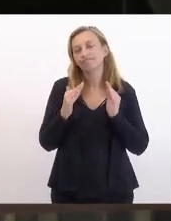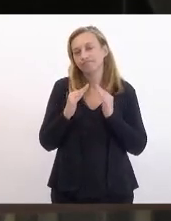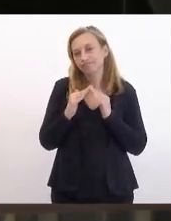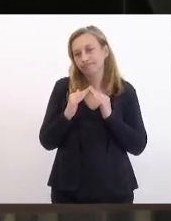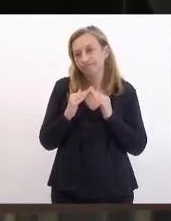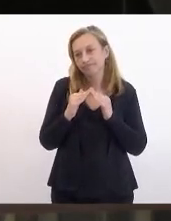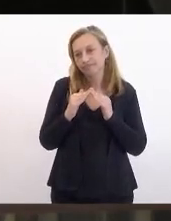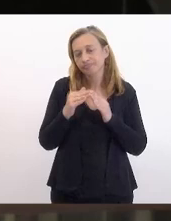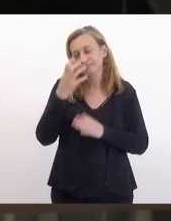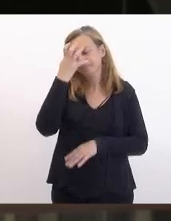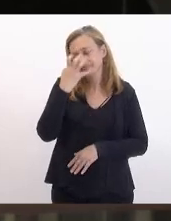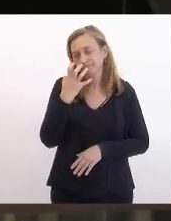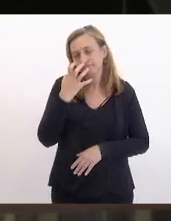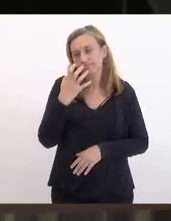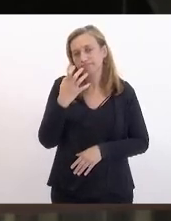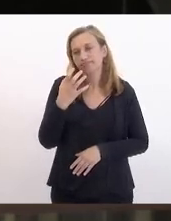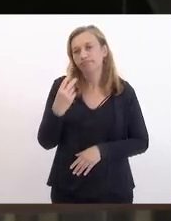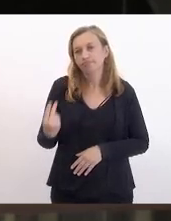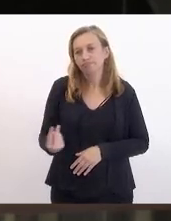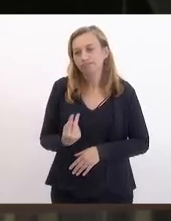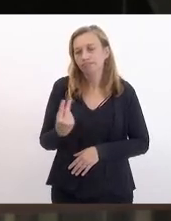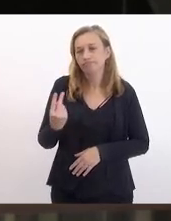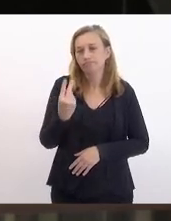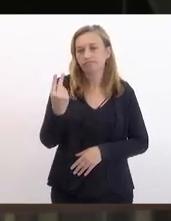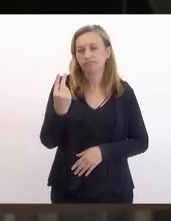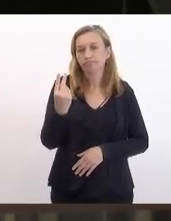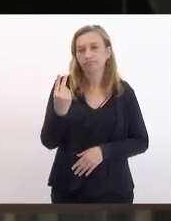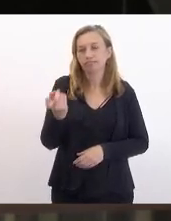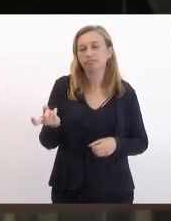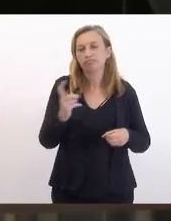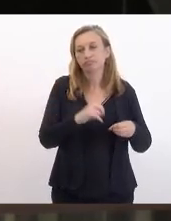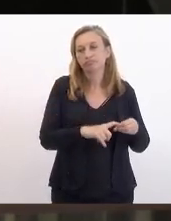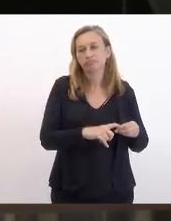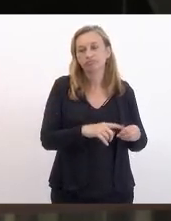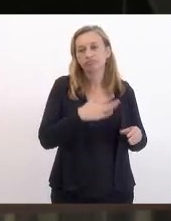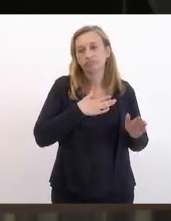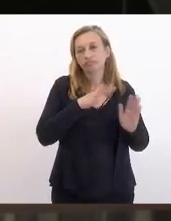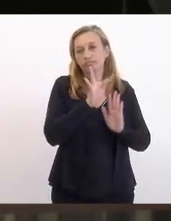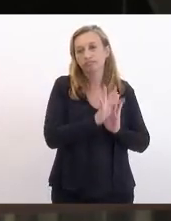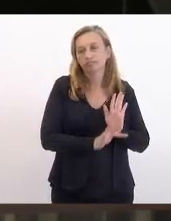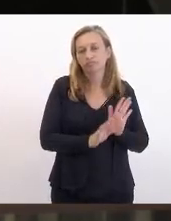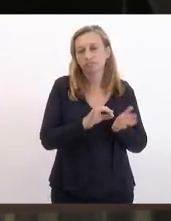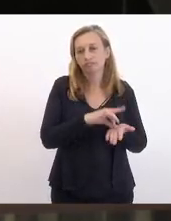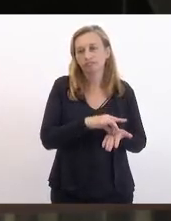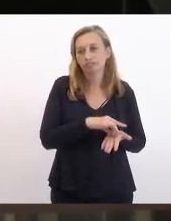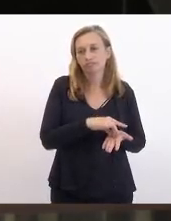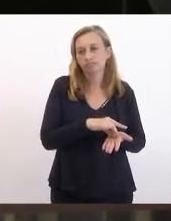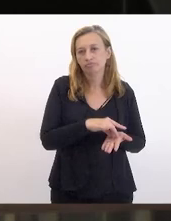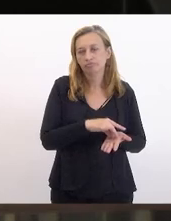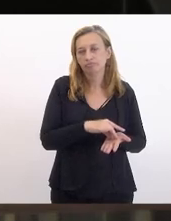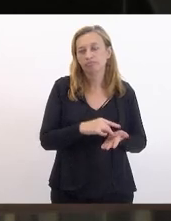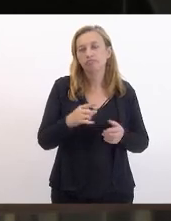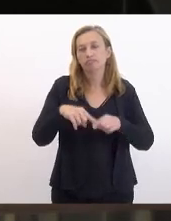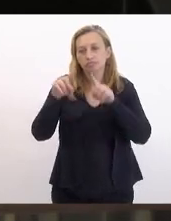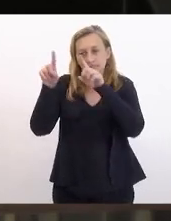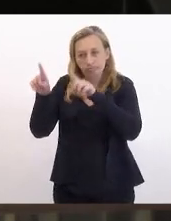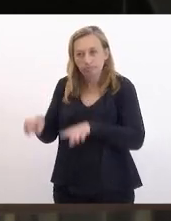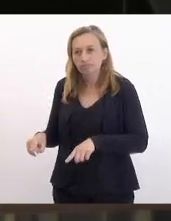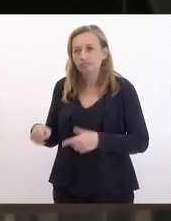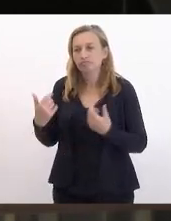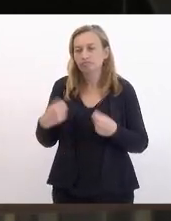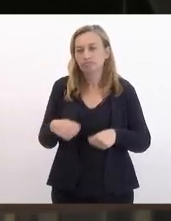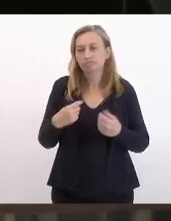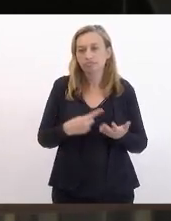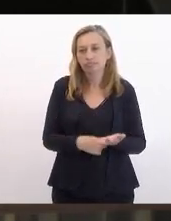casa séria honrada que volte o meu texto original esse servidores